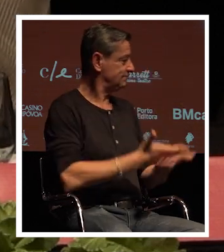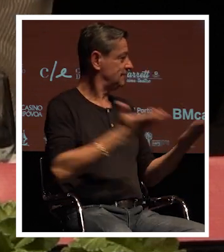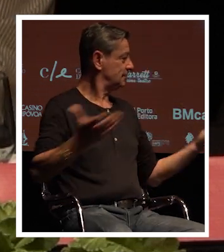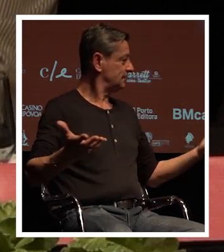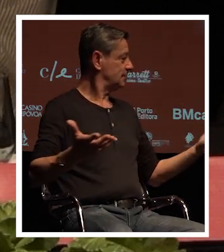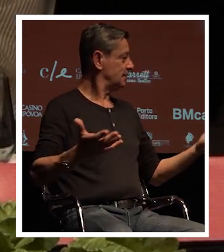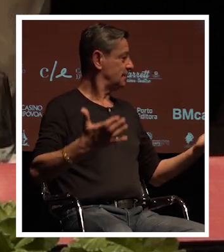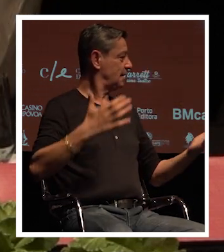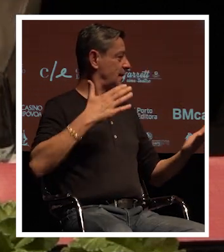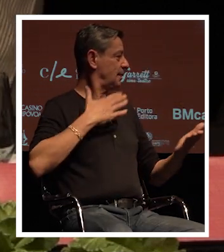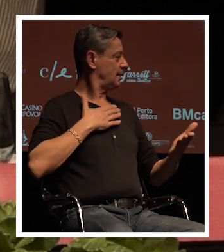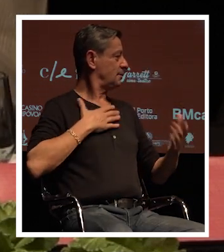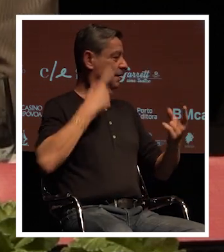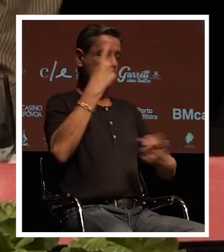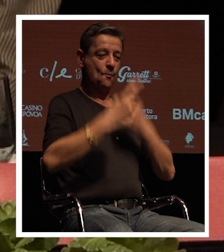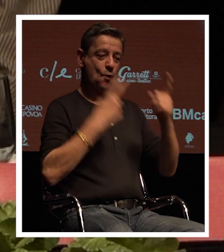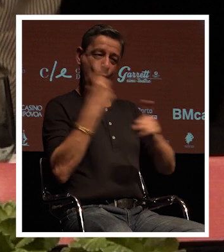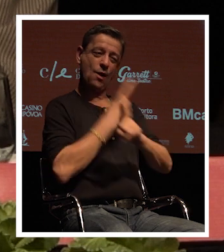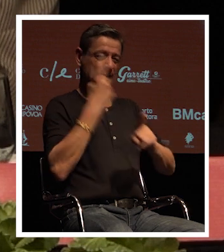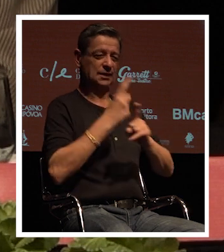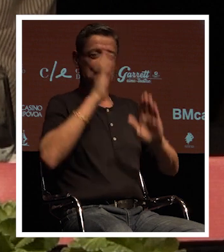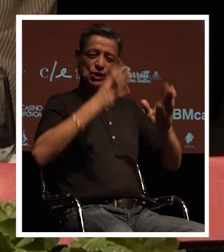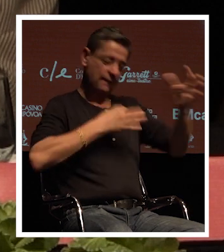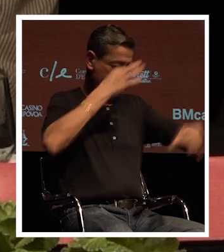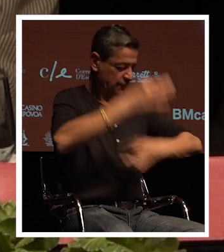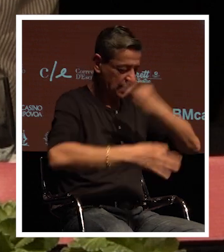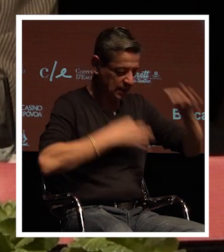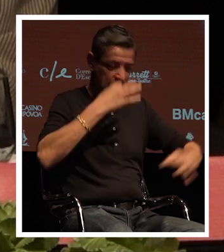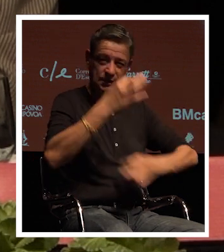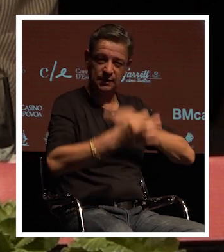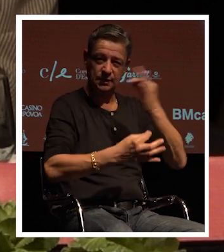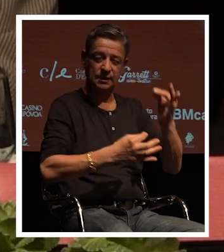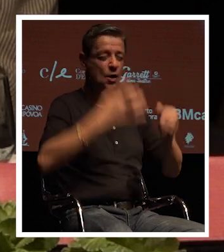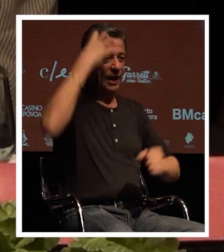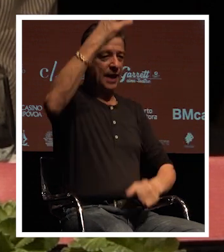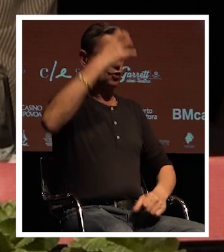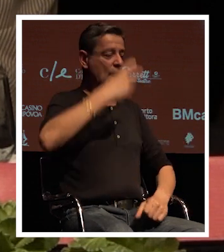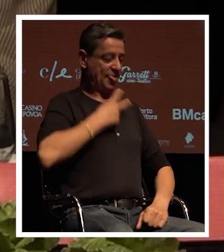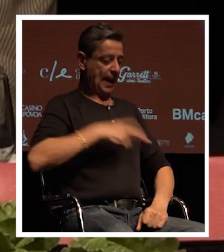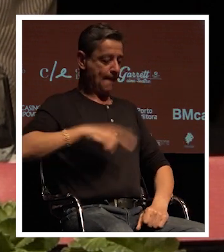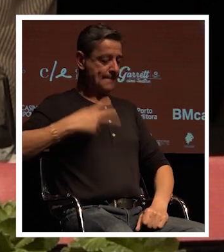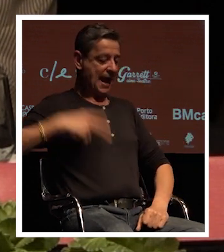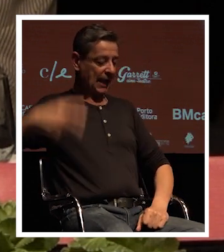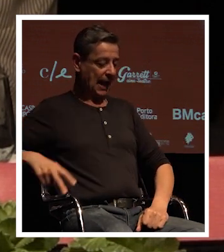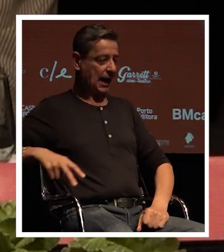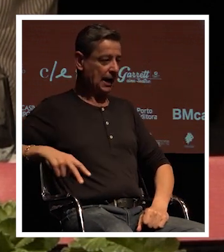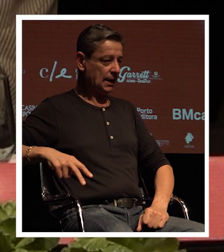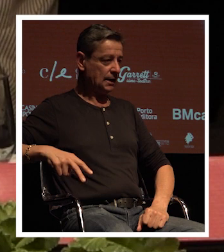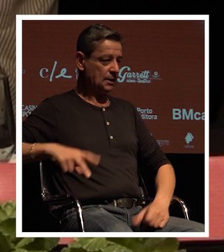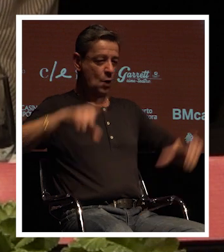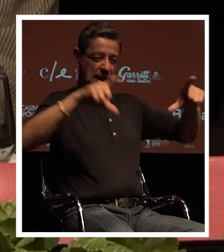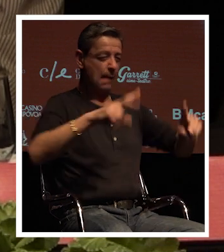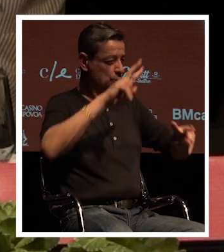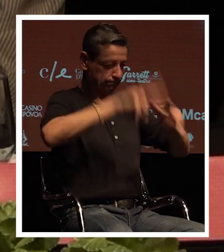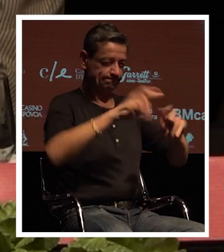nos remete para algumas coisas que já aqui foram faladas remete-nos de facto para os reinos da Dinamarca para os os campos de